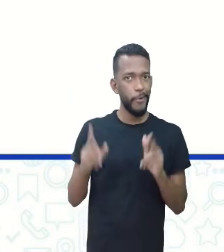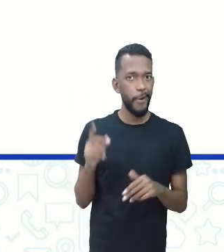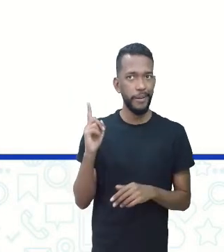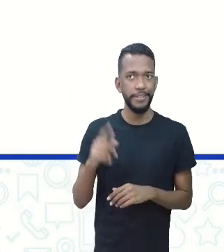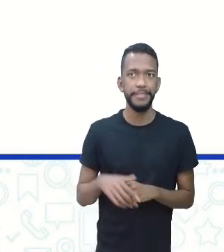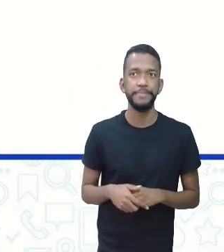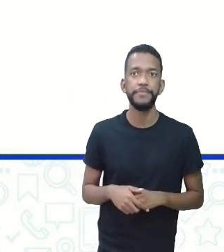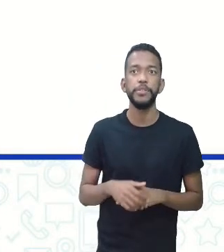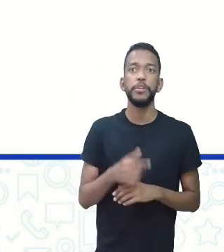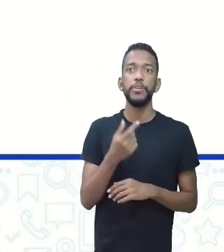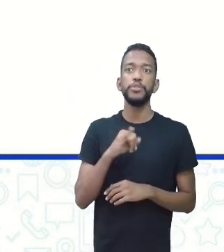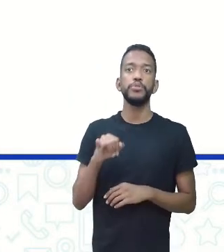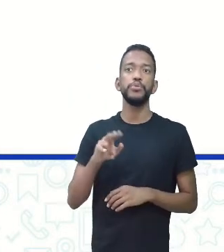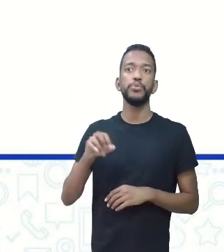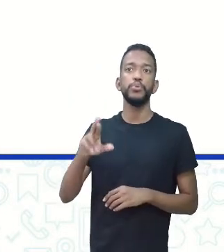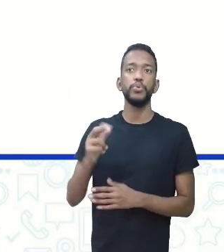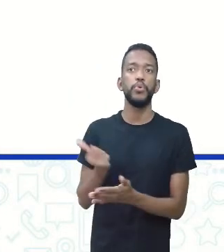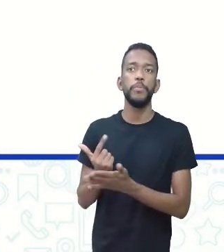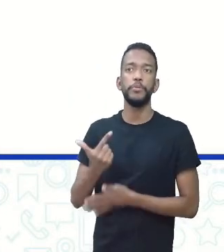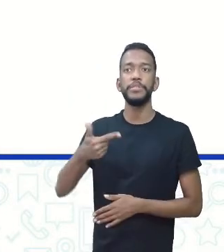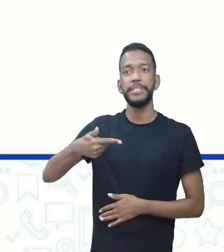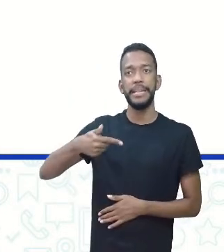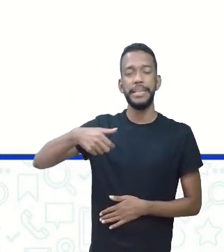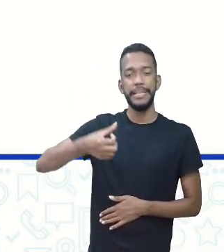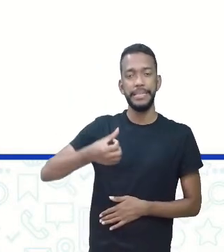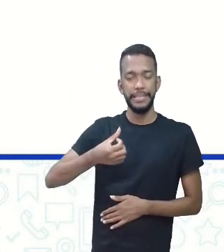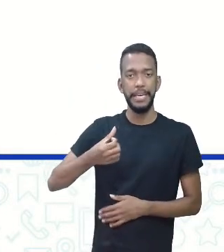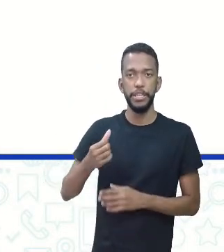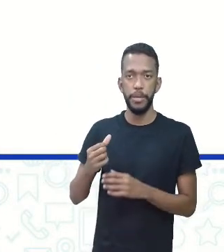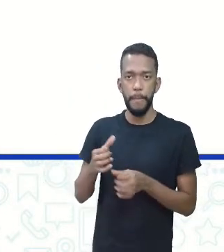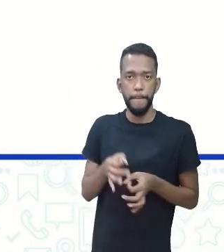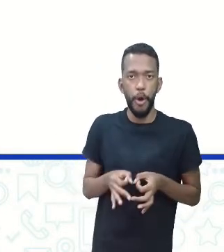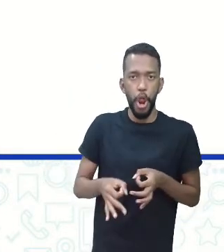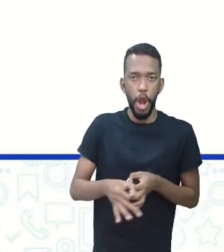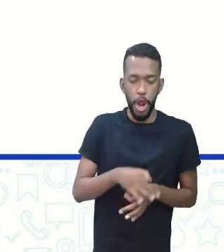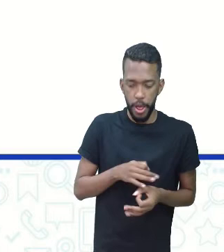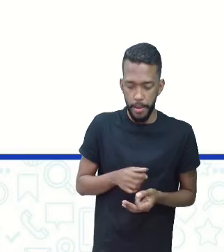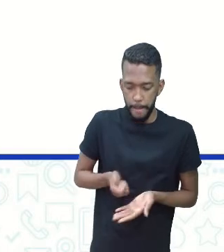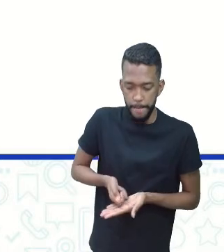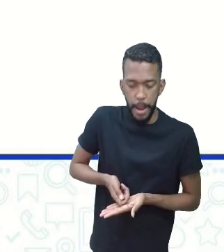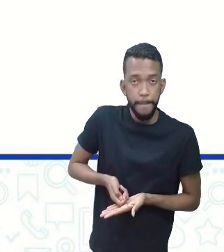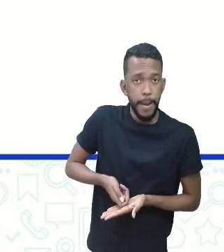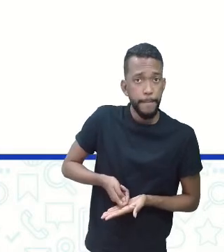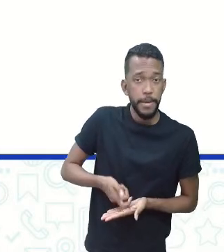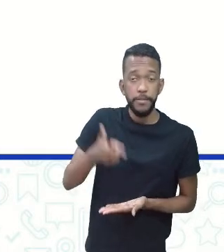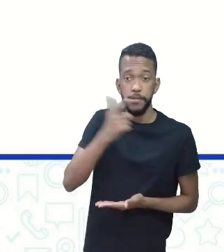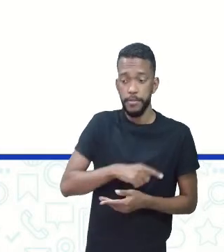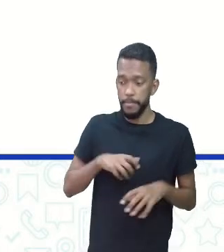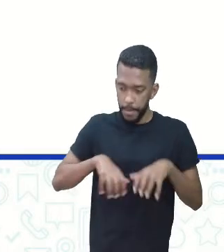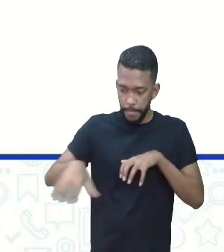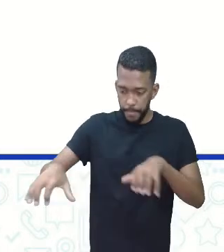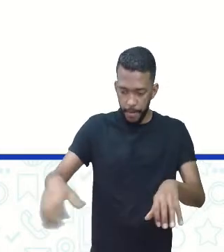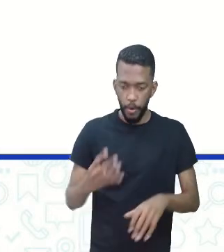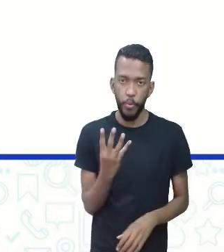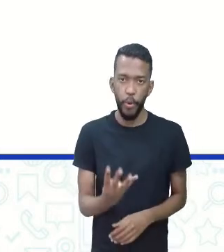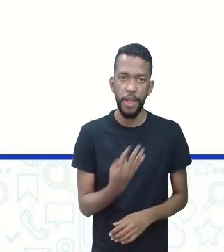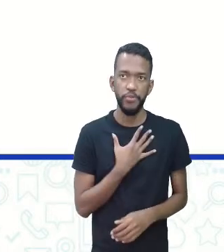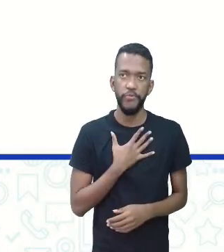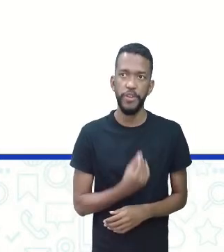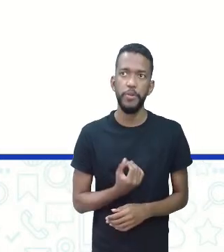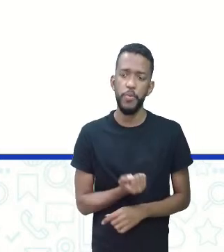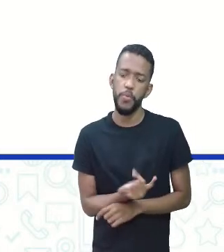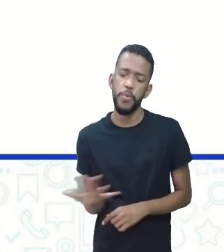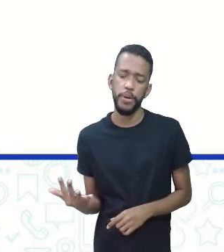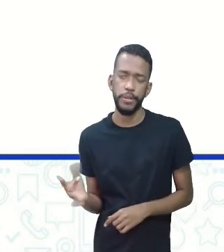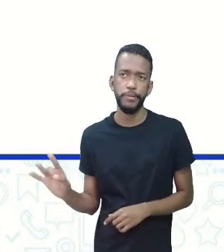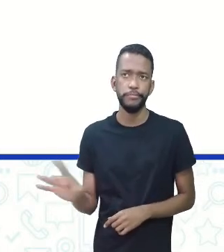76 bolas de gude para dividir para seus 4 filhos. Quantas bolas de gude cada filho recebeu? Ah, essa daí foi muito